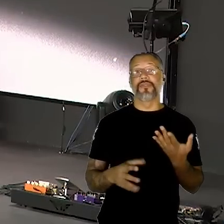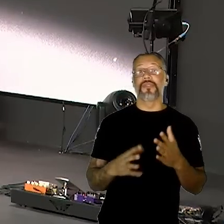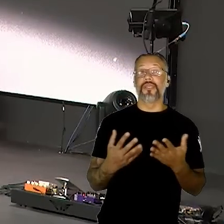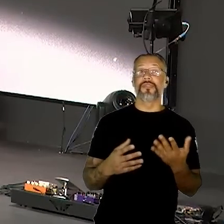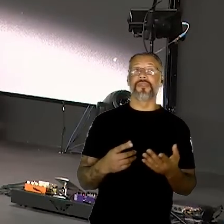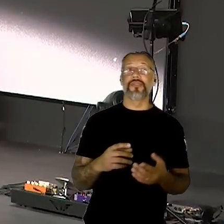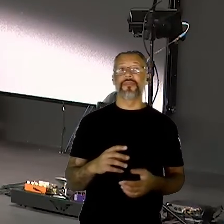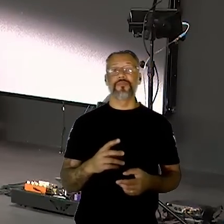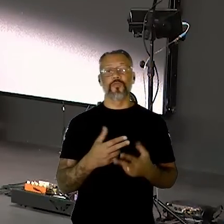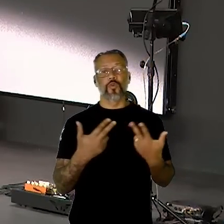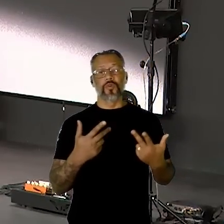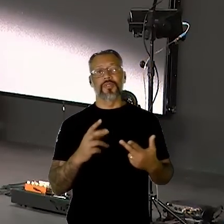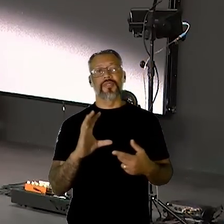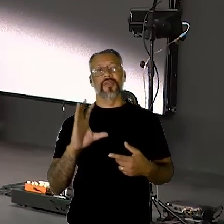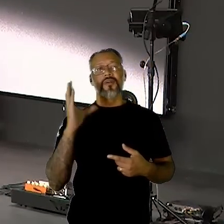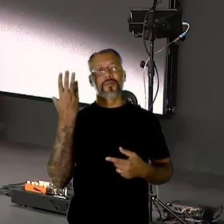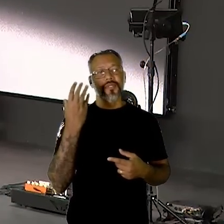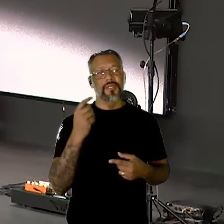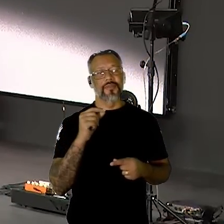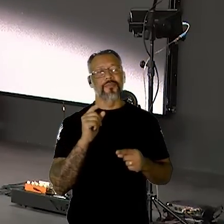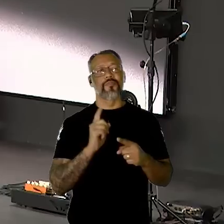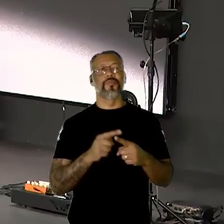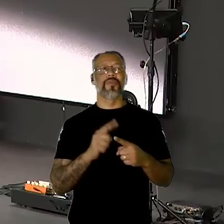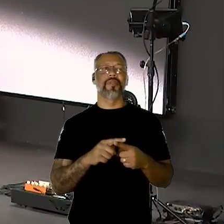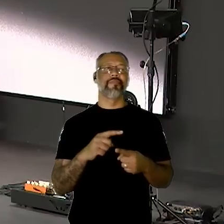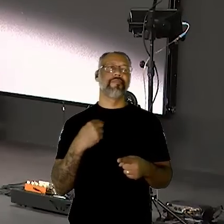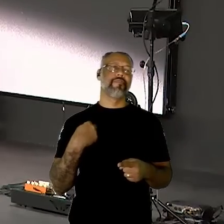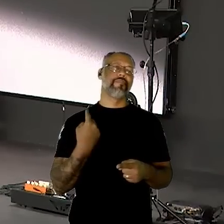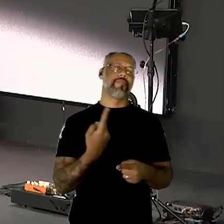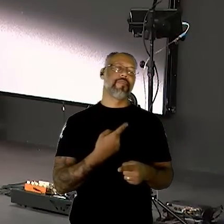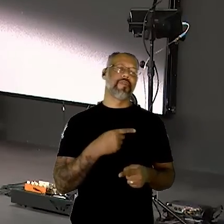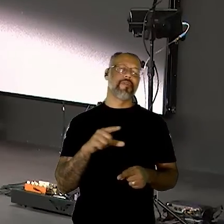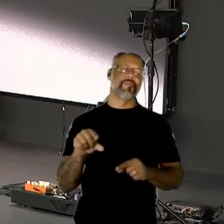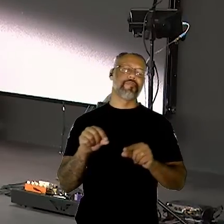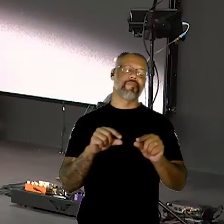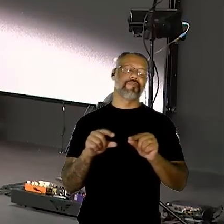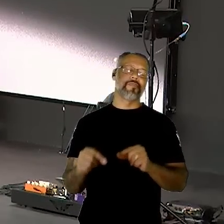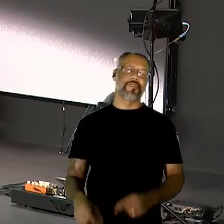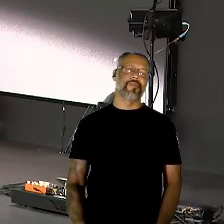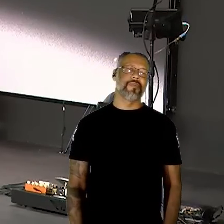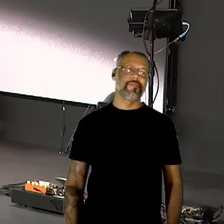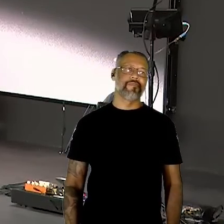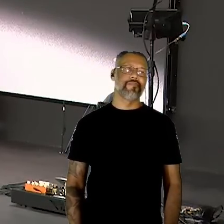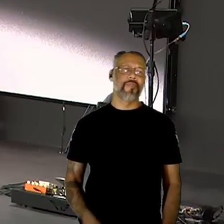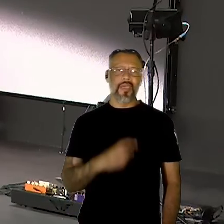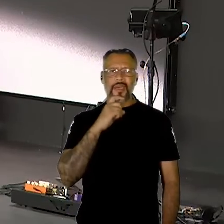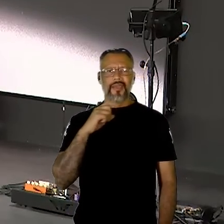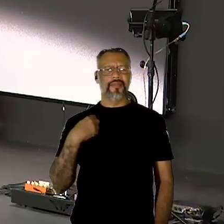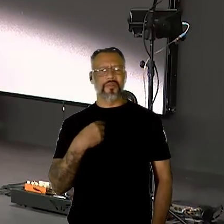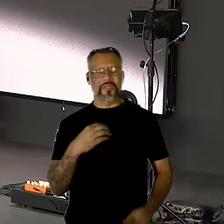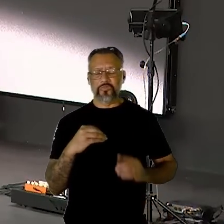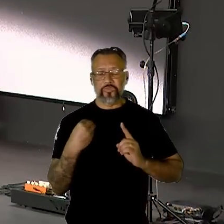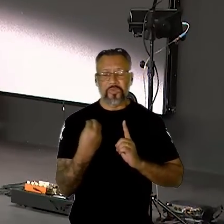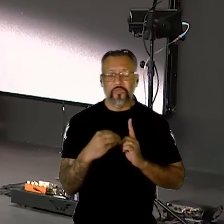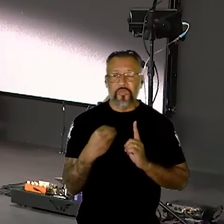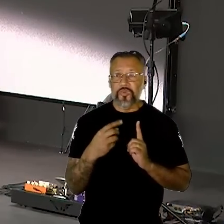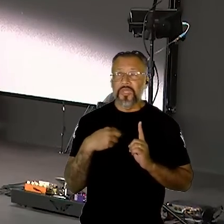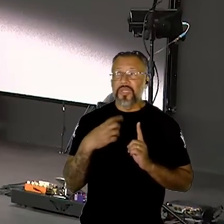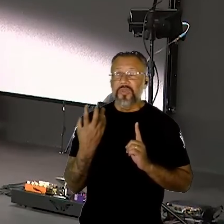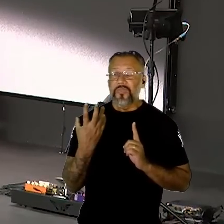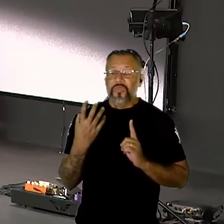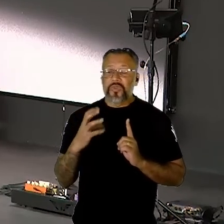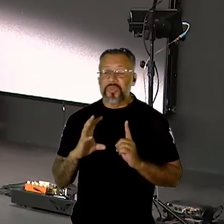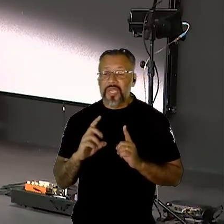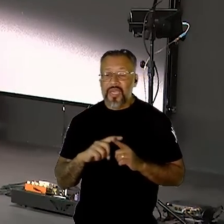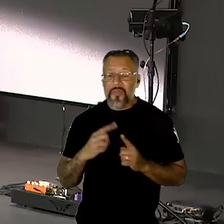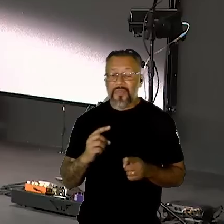nossas escolhas por mais que a gente se vitimize e a gente fica dizendo Ai meu Deus eu não queria e aconteceu pode ser